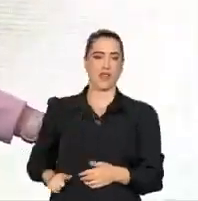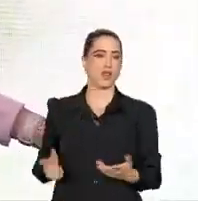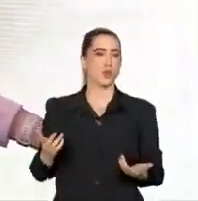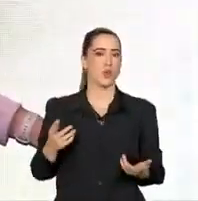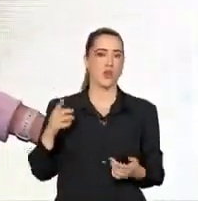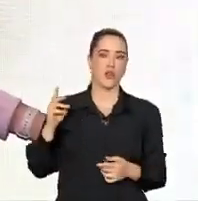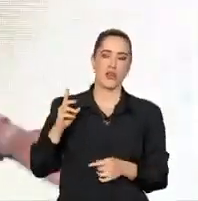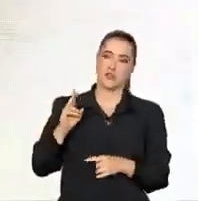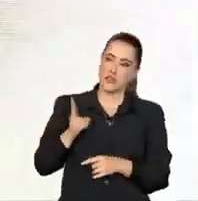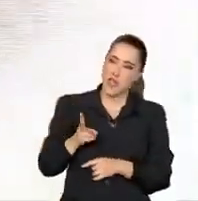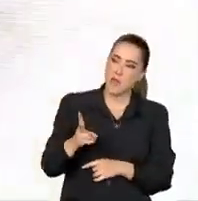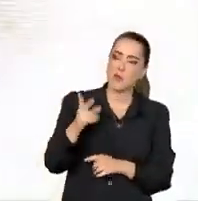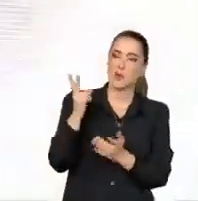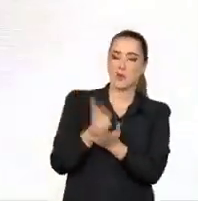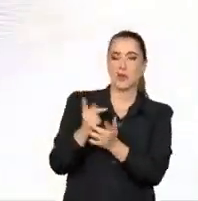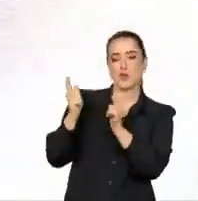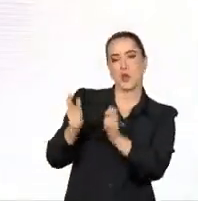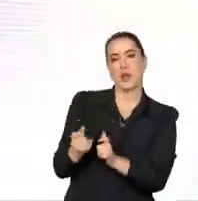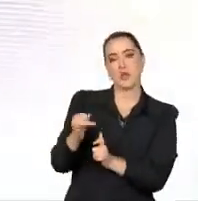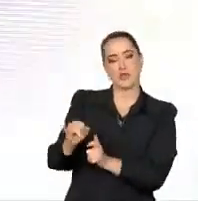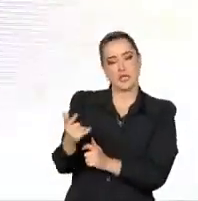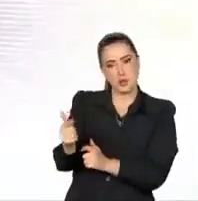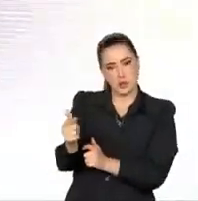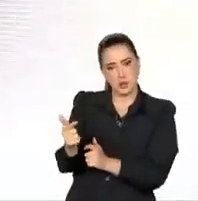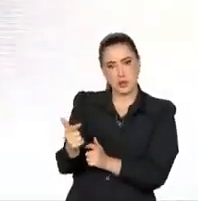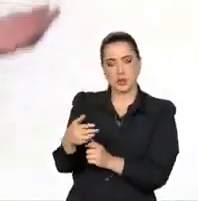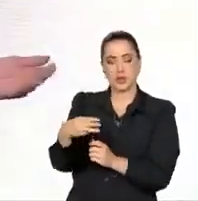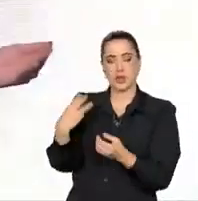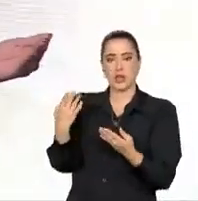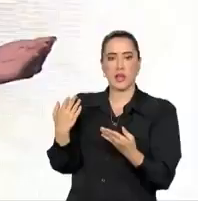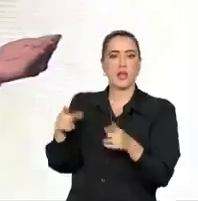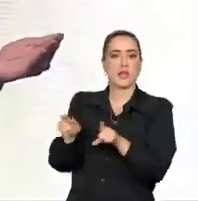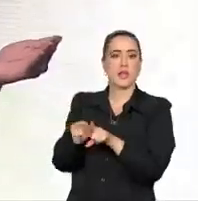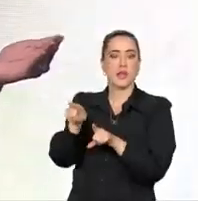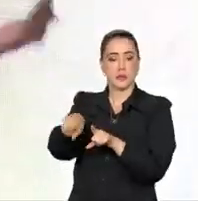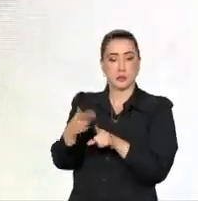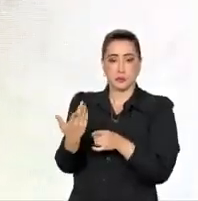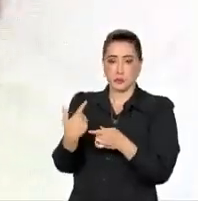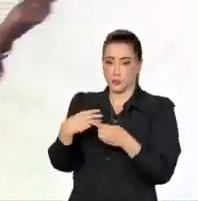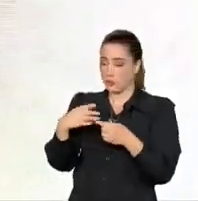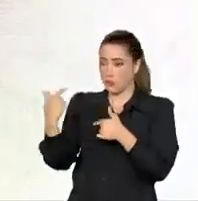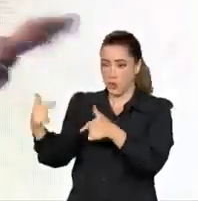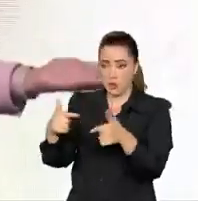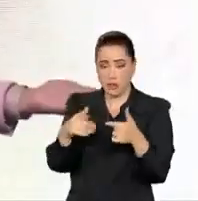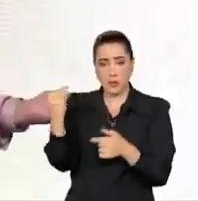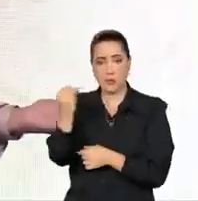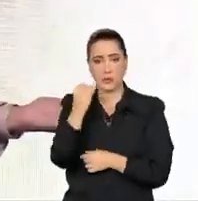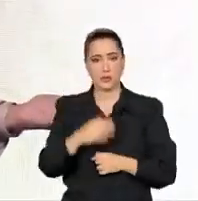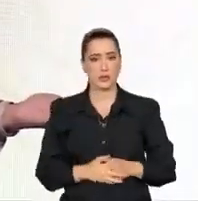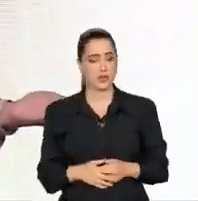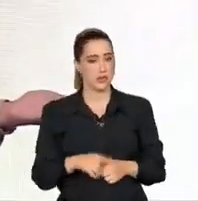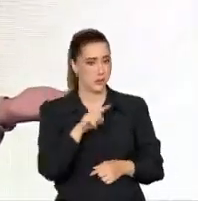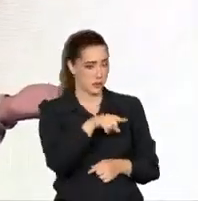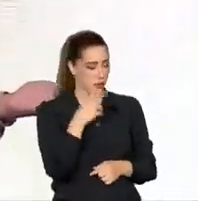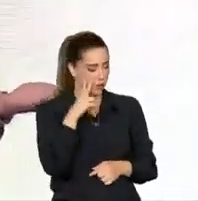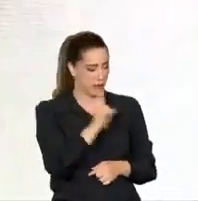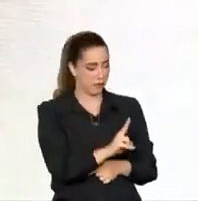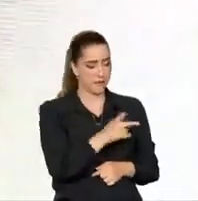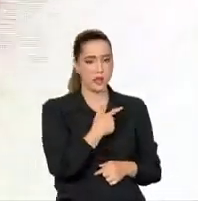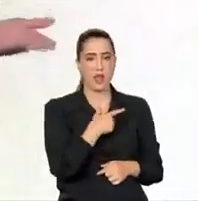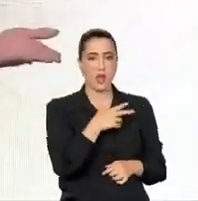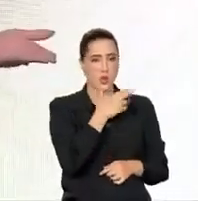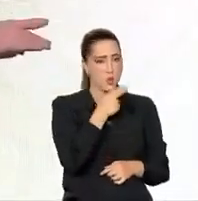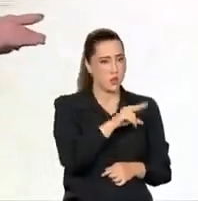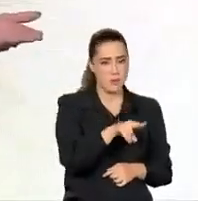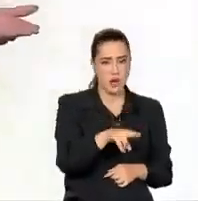missão. Você não consegue ver a sua irmã com a cabeça aberta num lugar de assassinato e chegar aqui e carregar uma missão depois. A gente